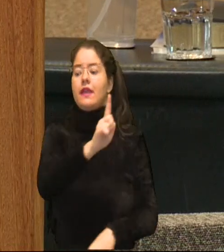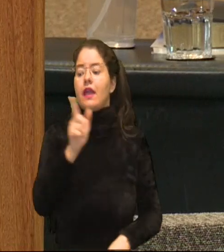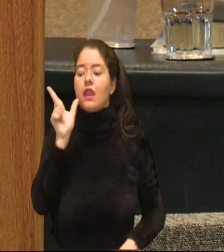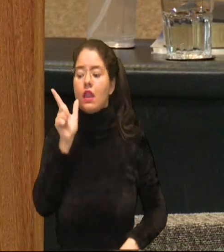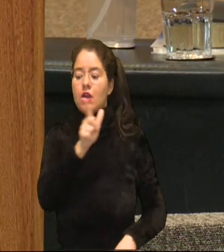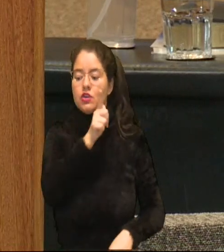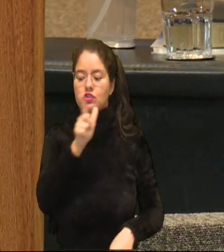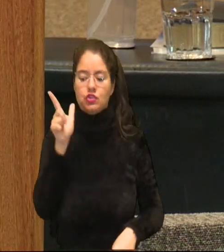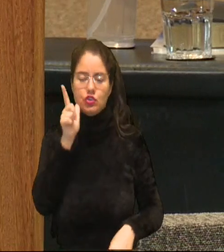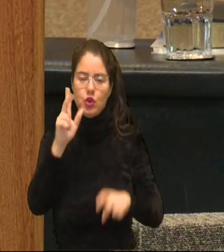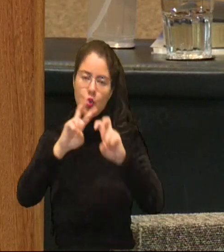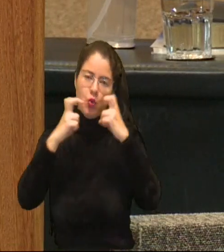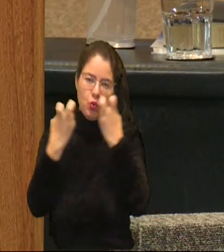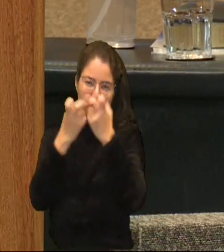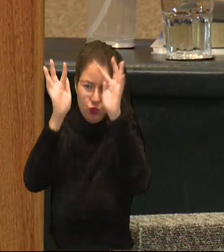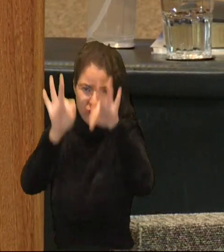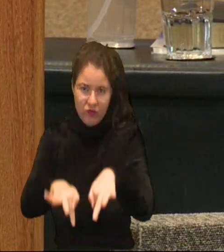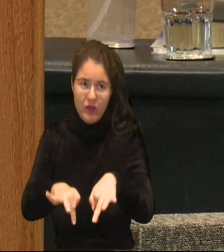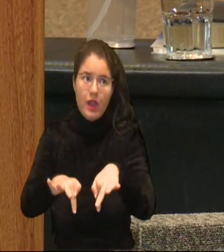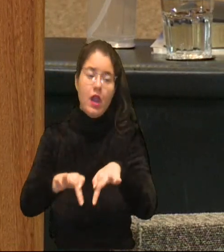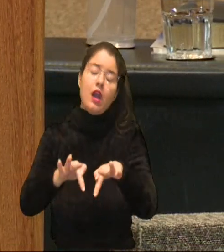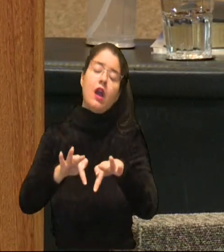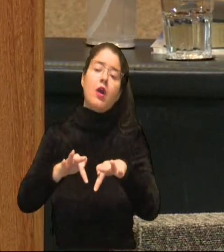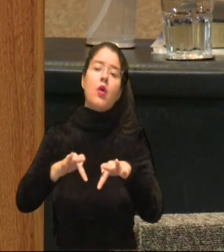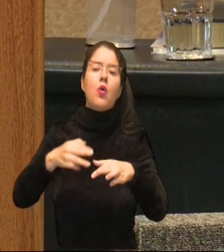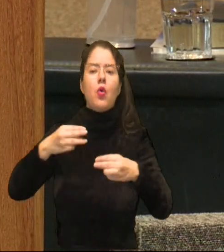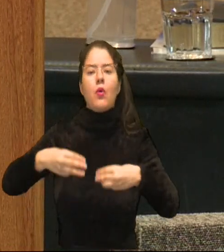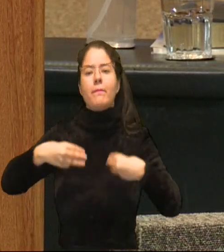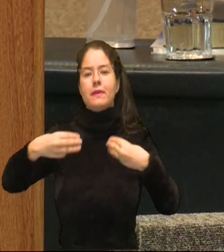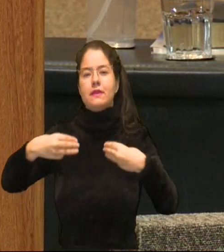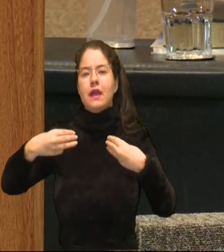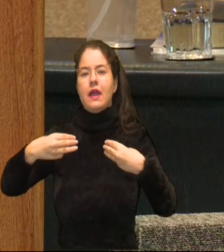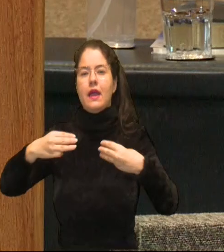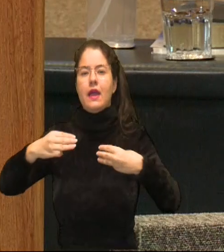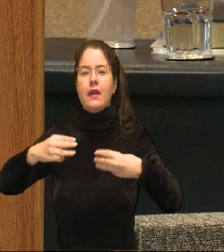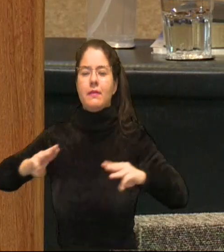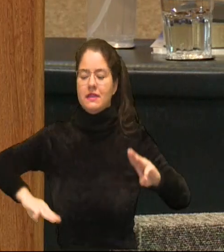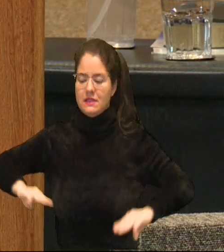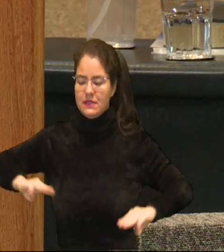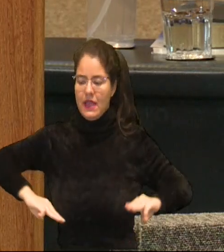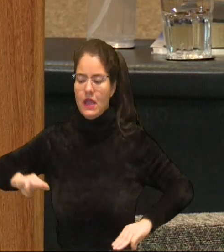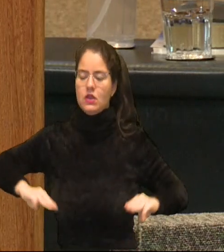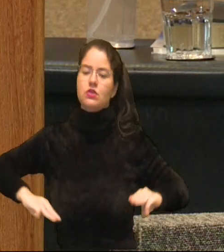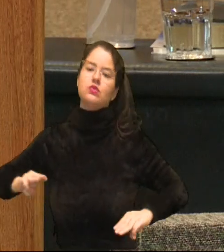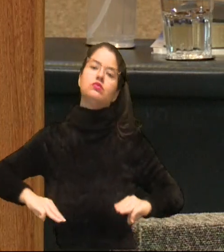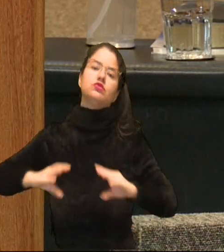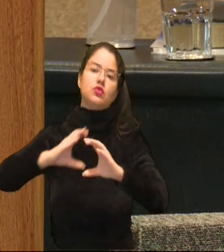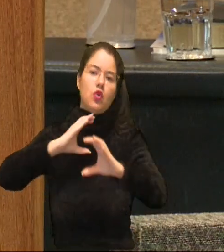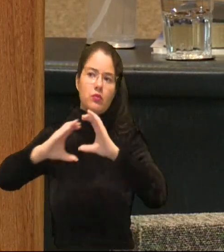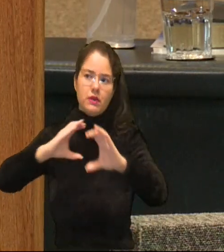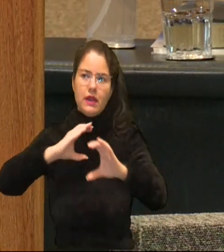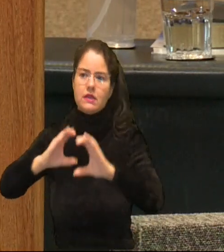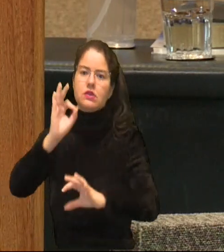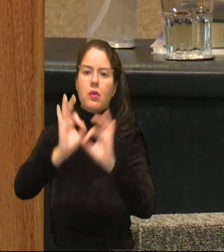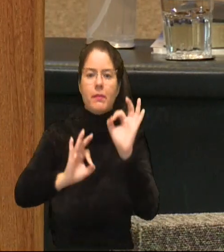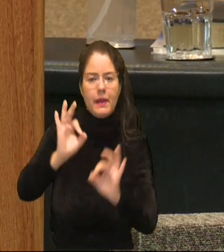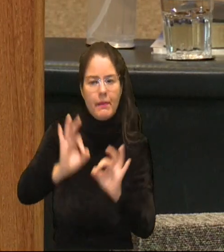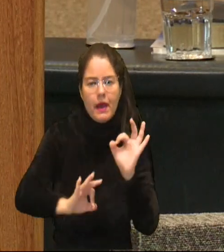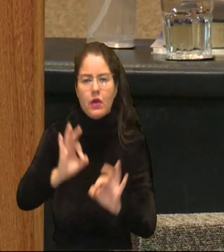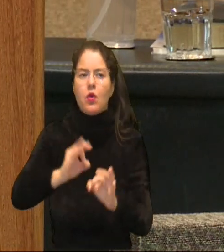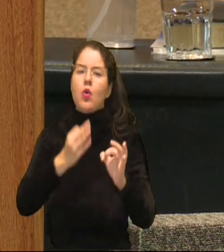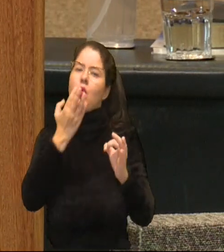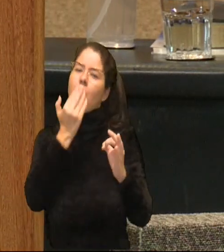culto. O Ministério de Comunicação preparou tudo com muito carinho e amor, comidas deliciosas para a gente ter esse tempo de